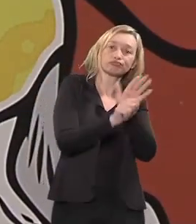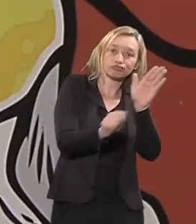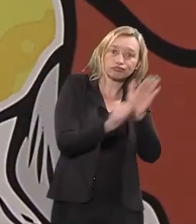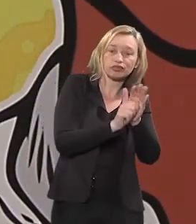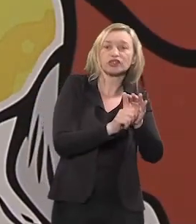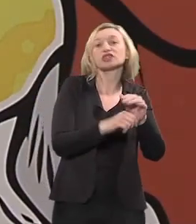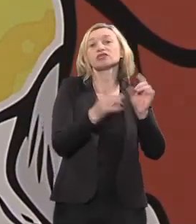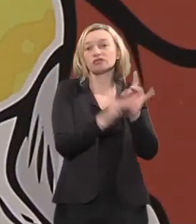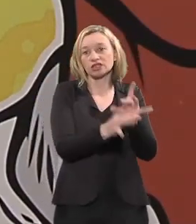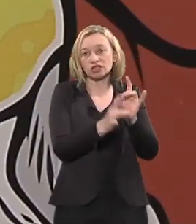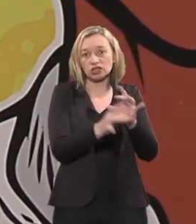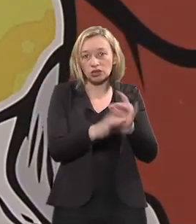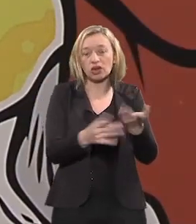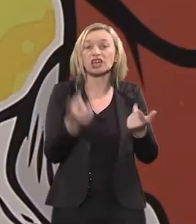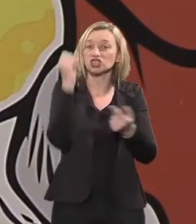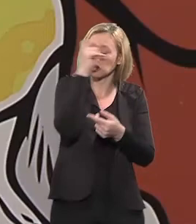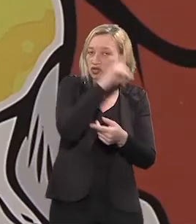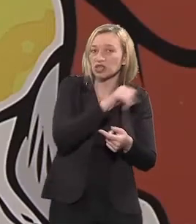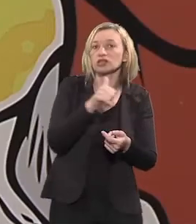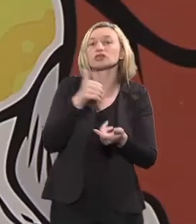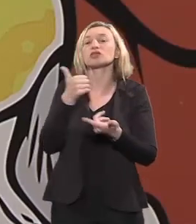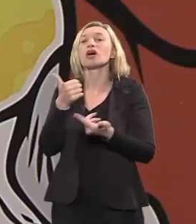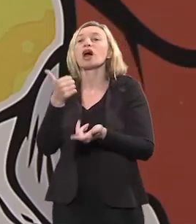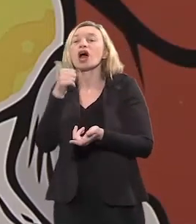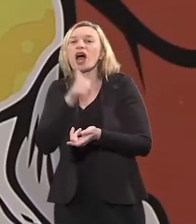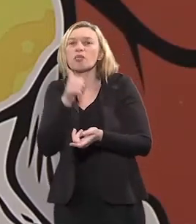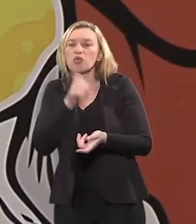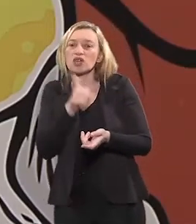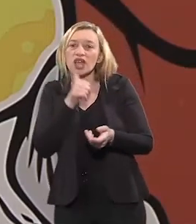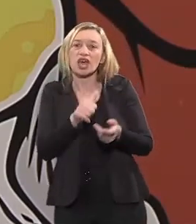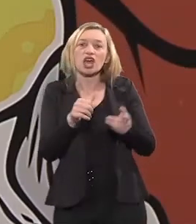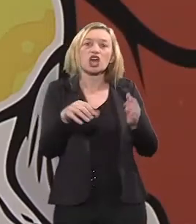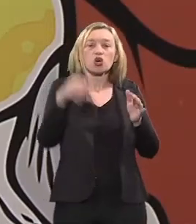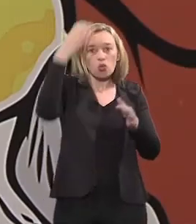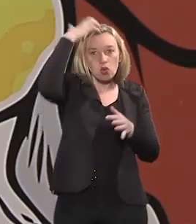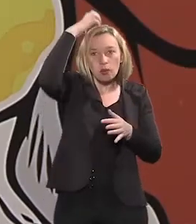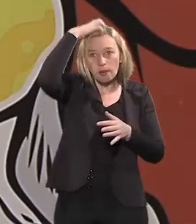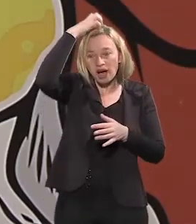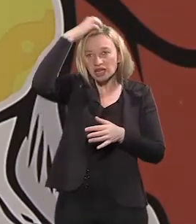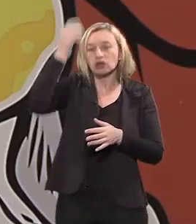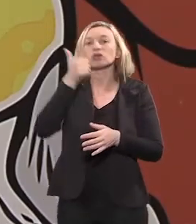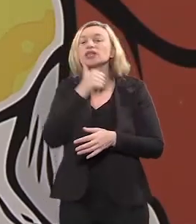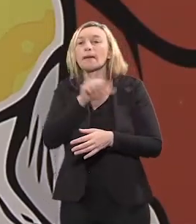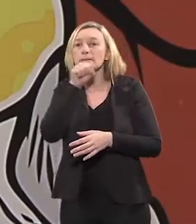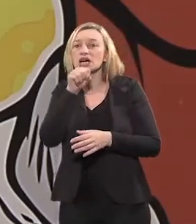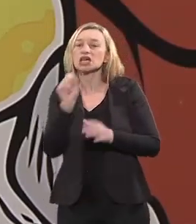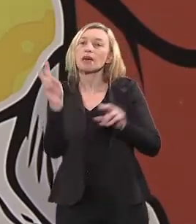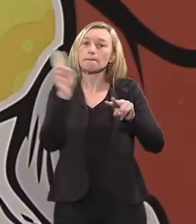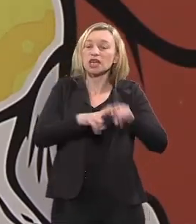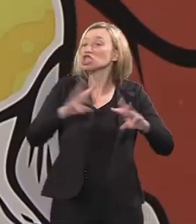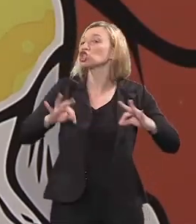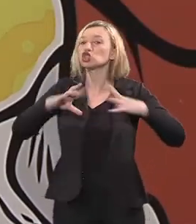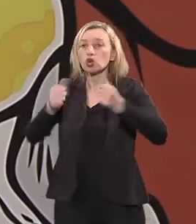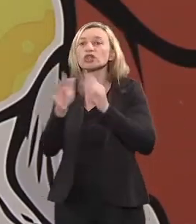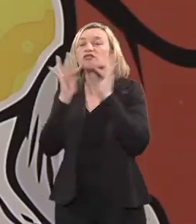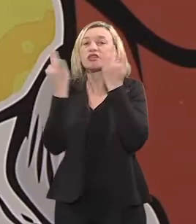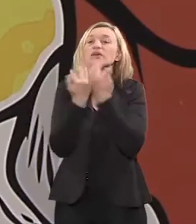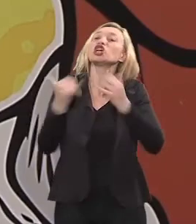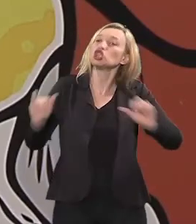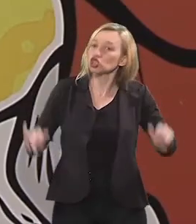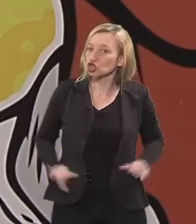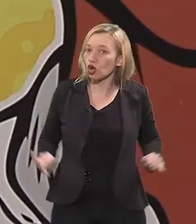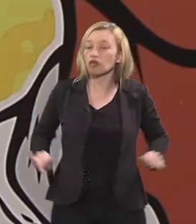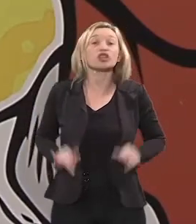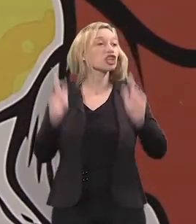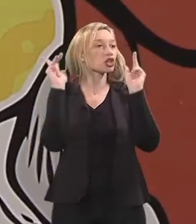Acho que essa é a grande questão do encarceramento feminino. Não é só a mulher que é penalizada. Quando essa mãe é presa, toda a